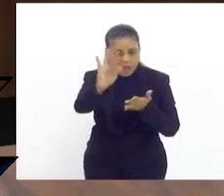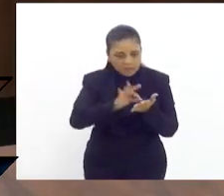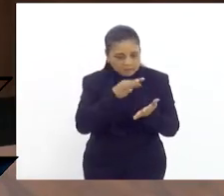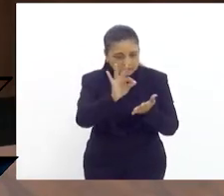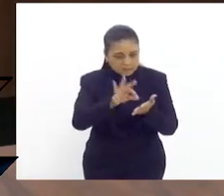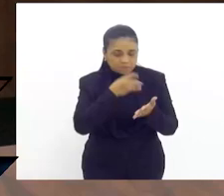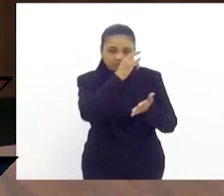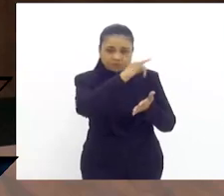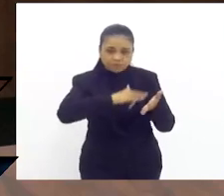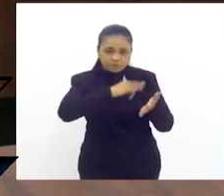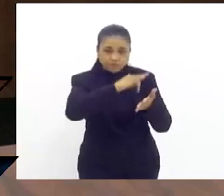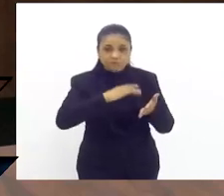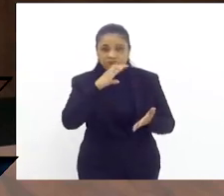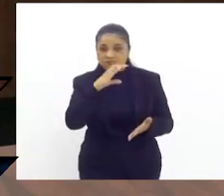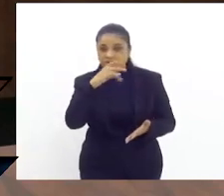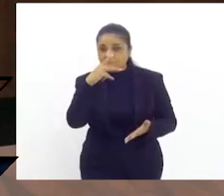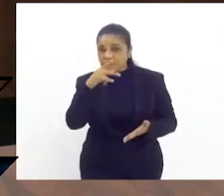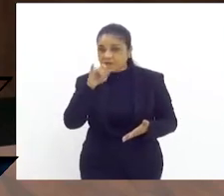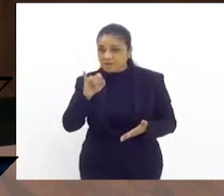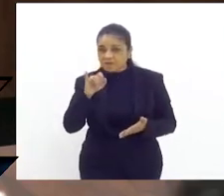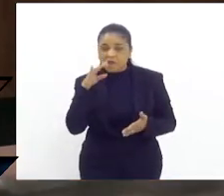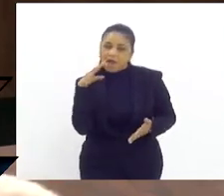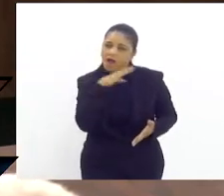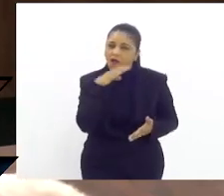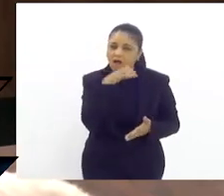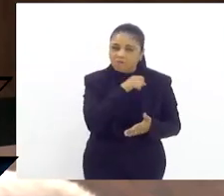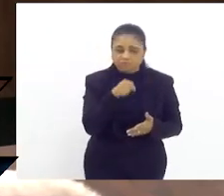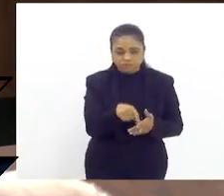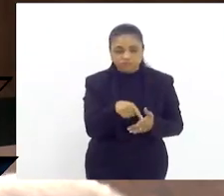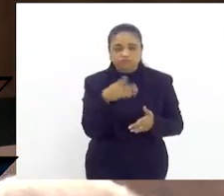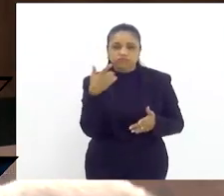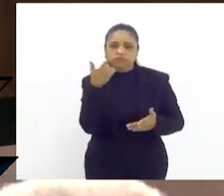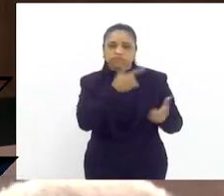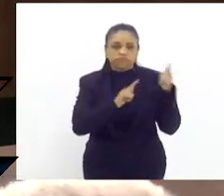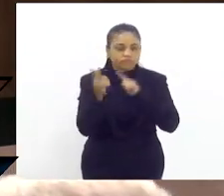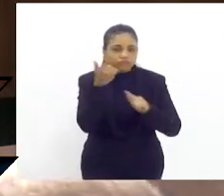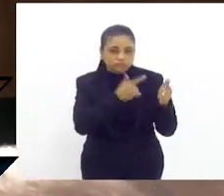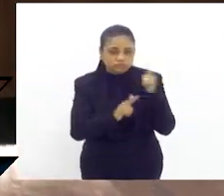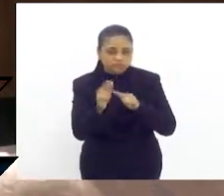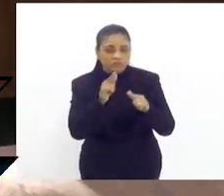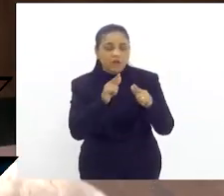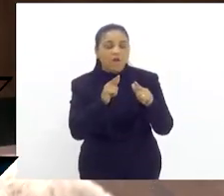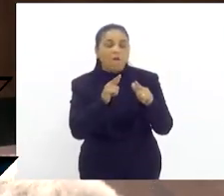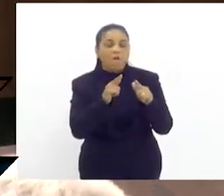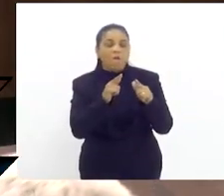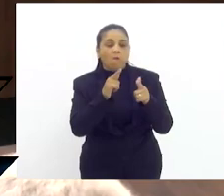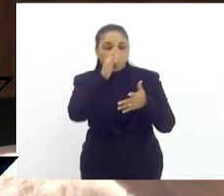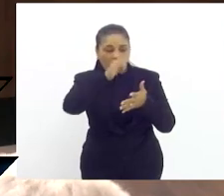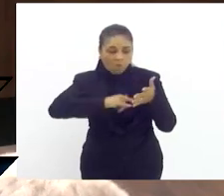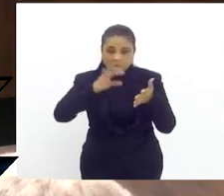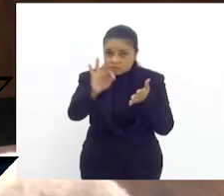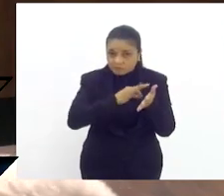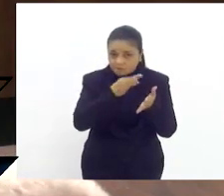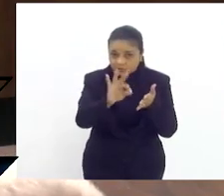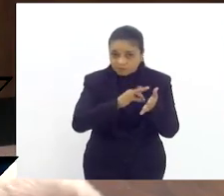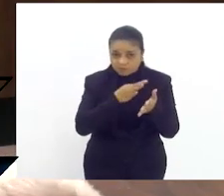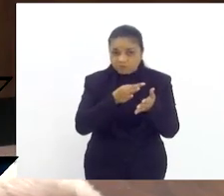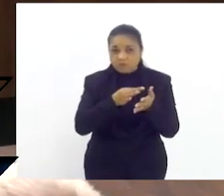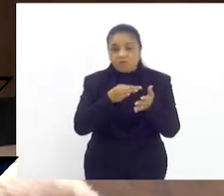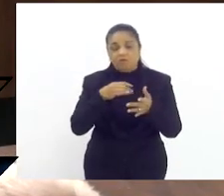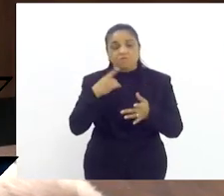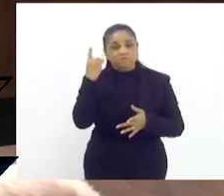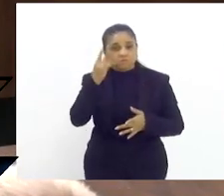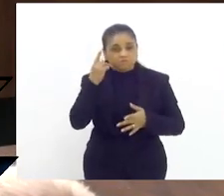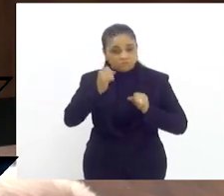essa CPI para que o mais rápido possível a gente consiga desta forma com os braços que a